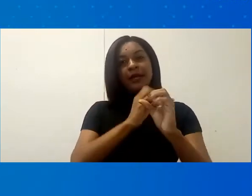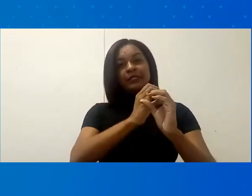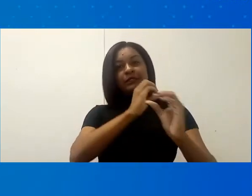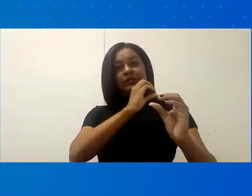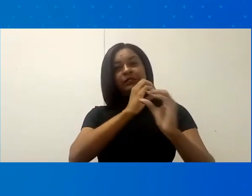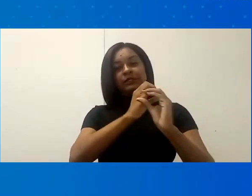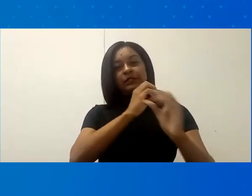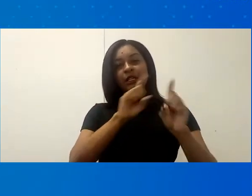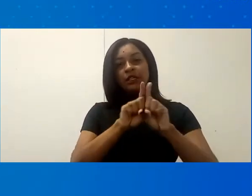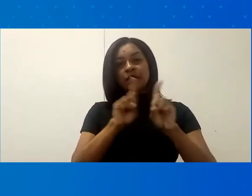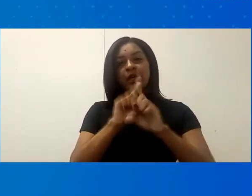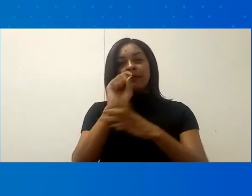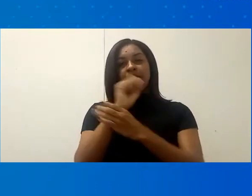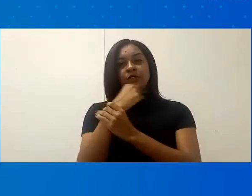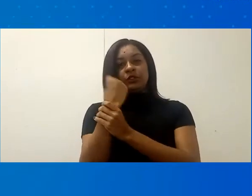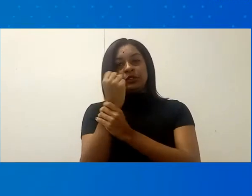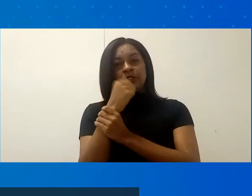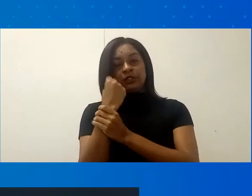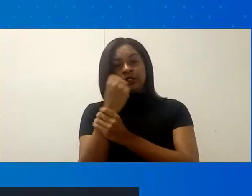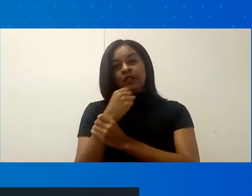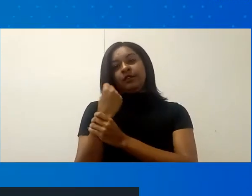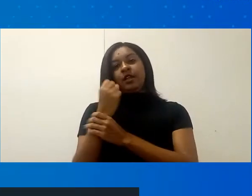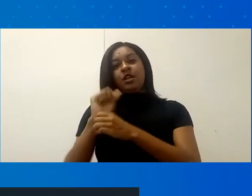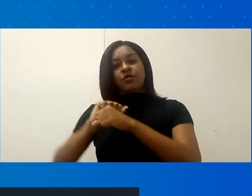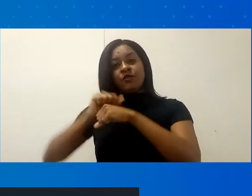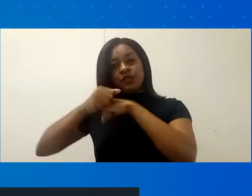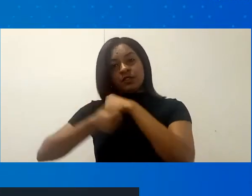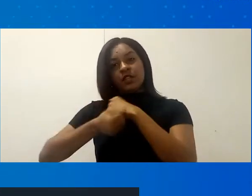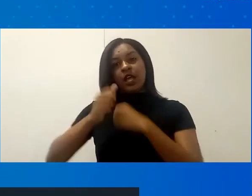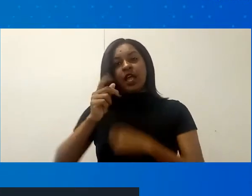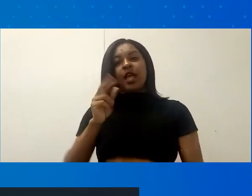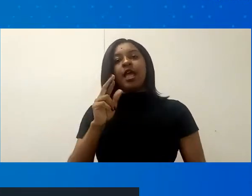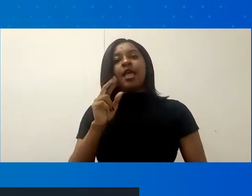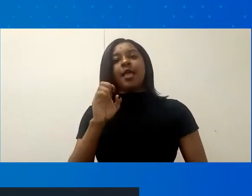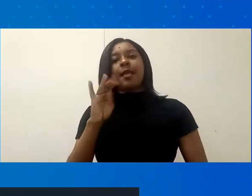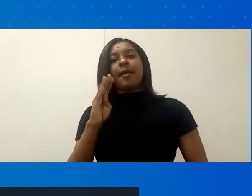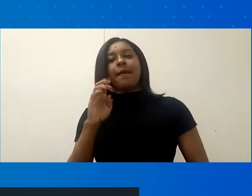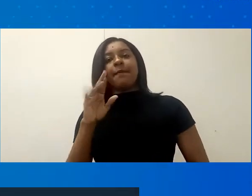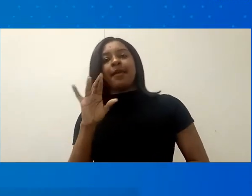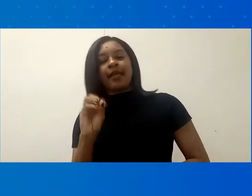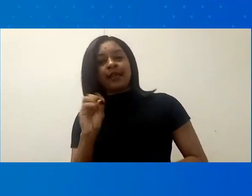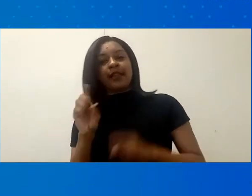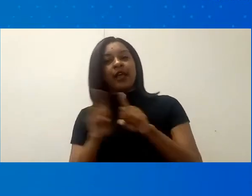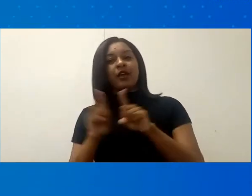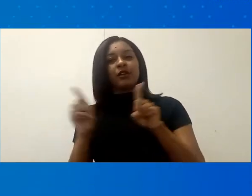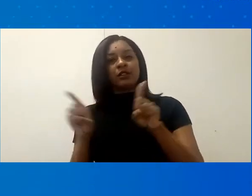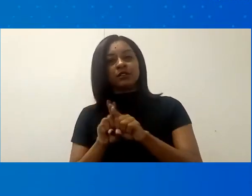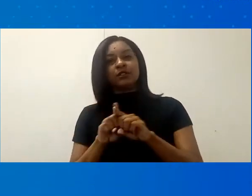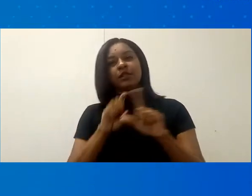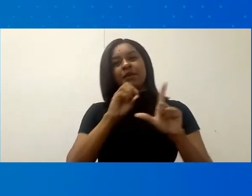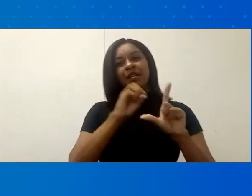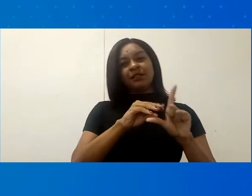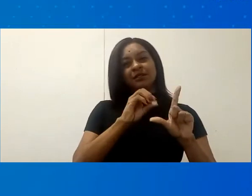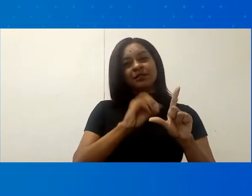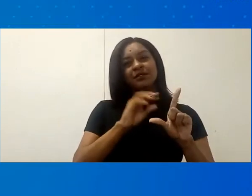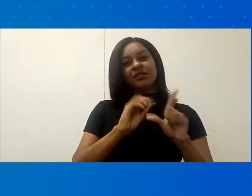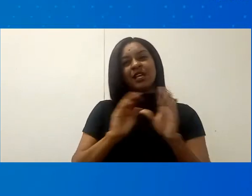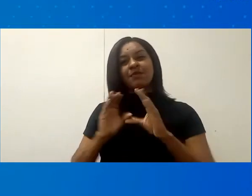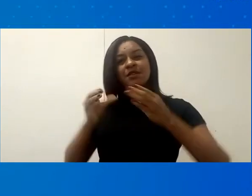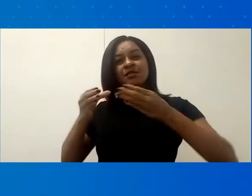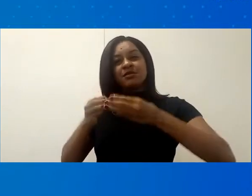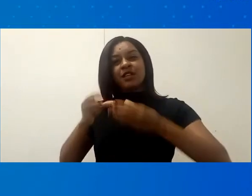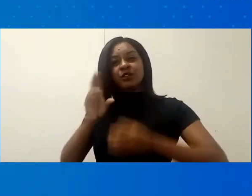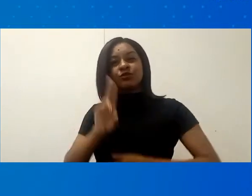pela Universidade de Ribeirão Preto e licenciado em biologia pelo Centro Universitário foi